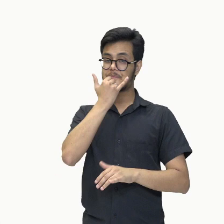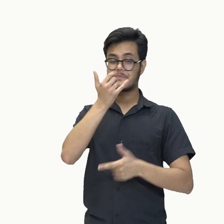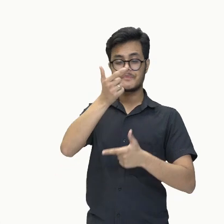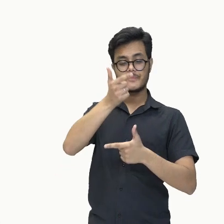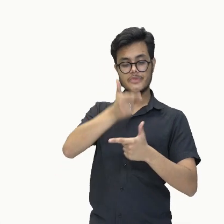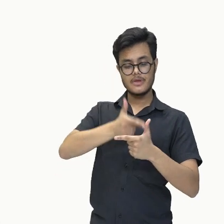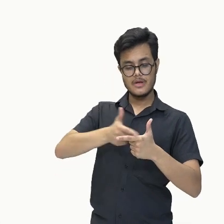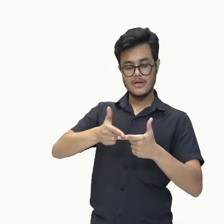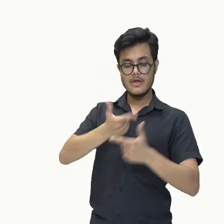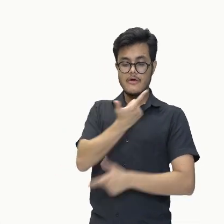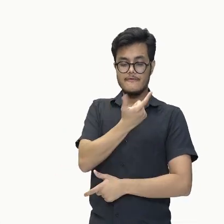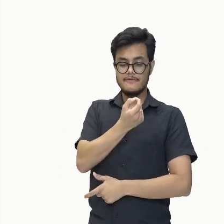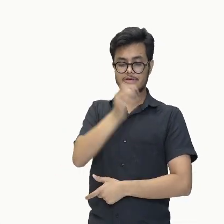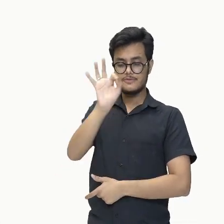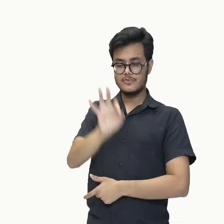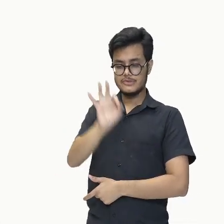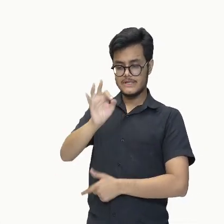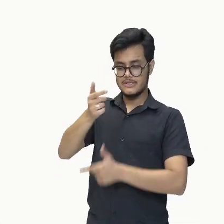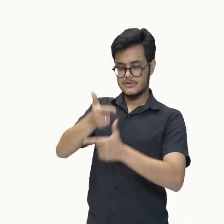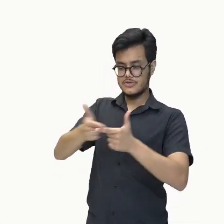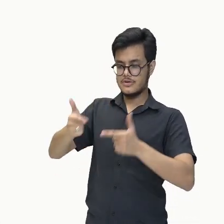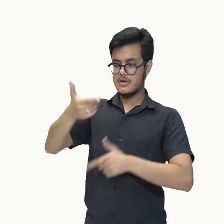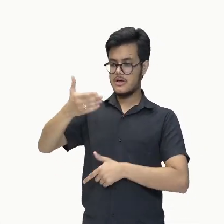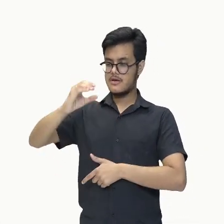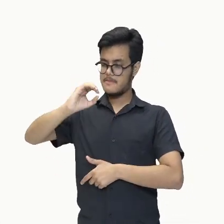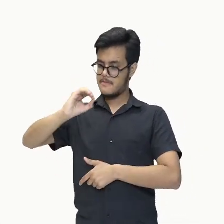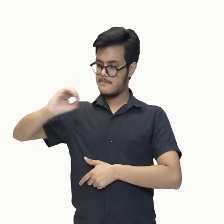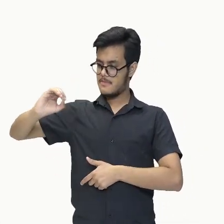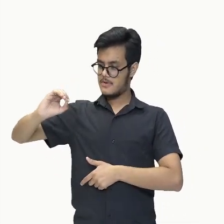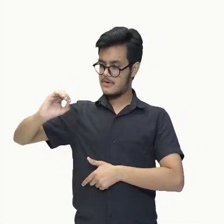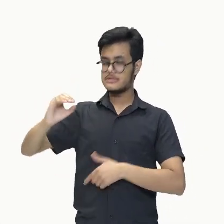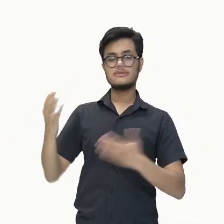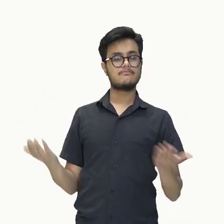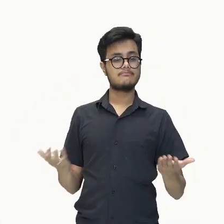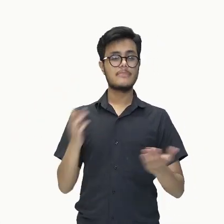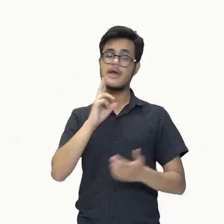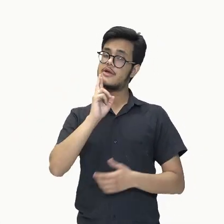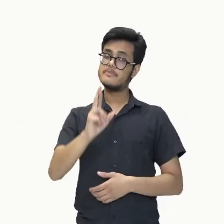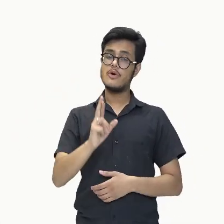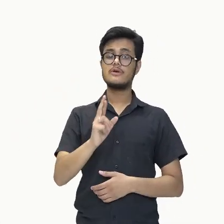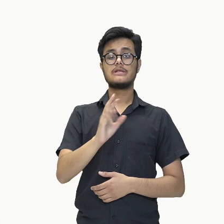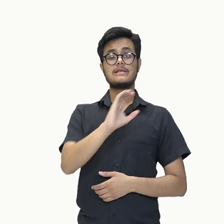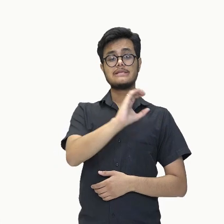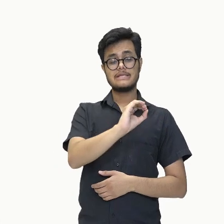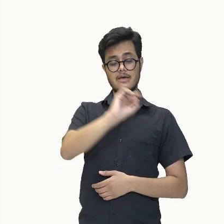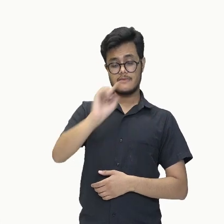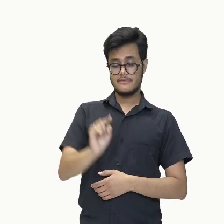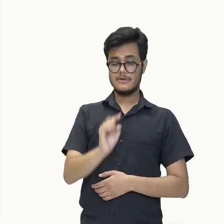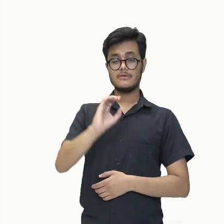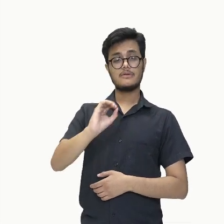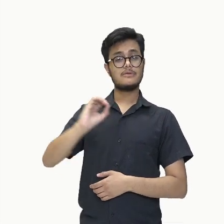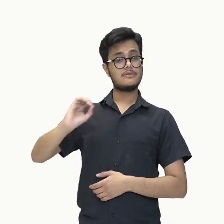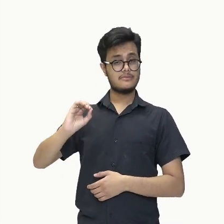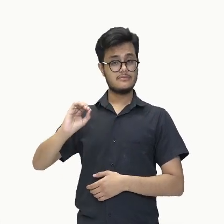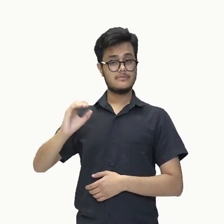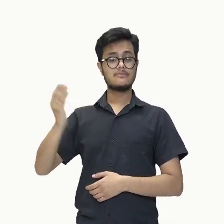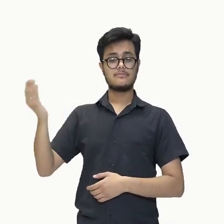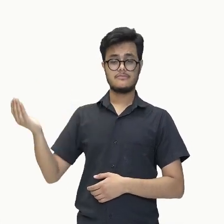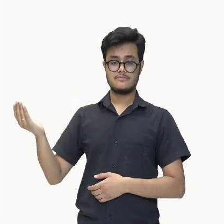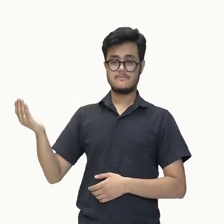20% aqui para converter em número decimal, é o mesmo que pegar 20 e dividir por